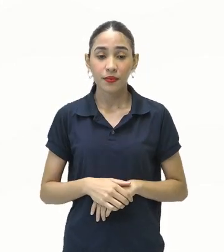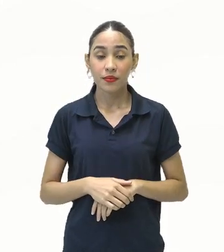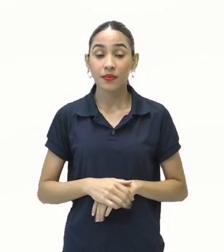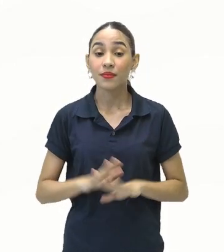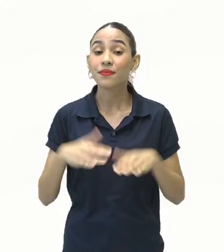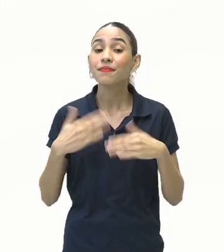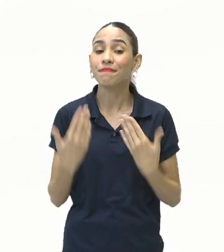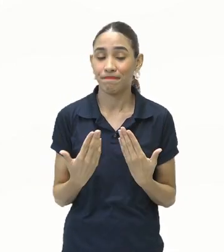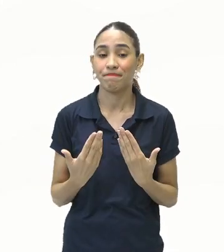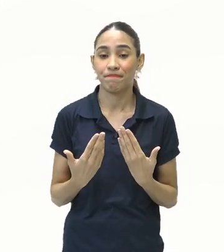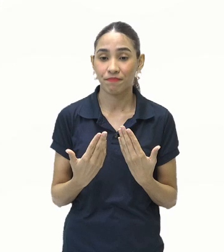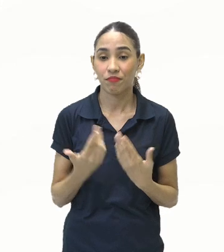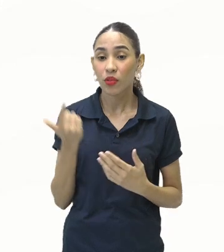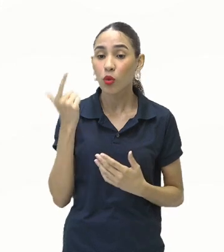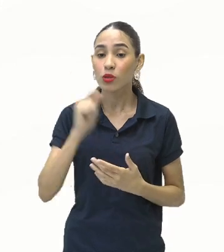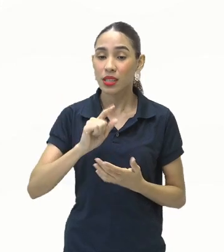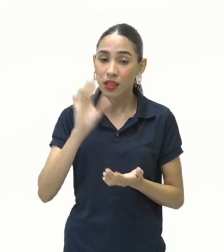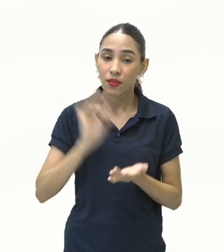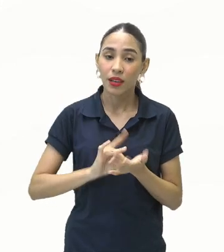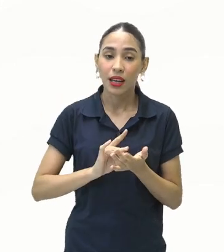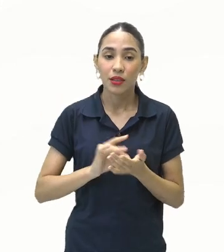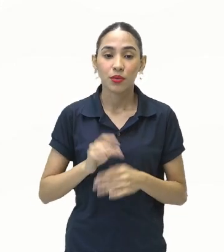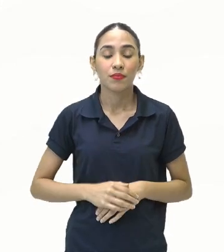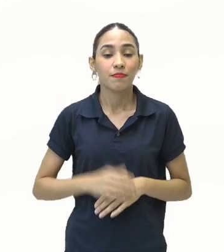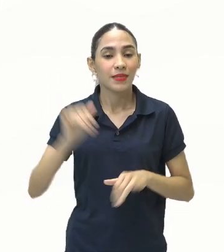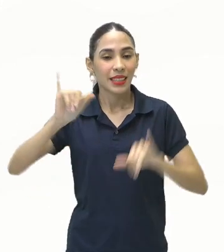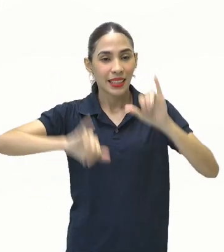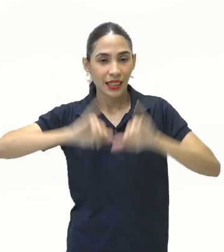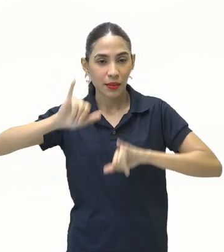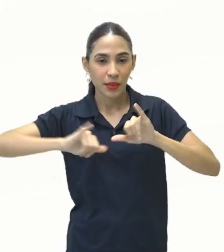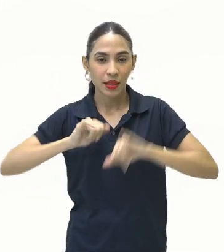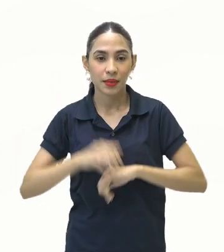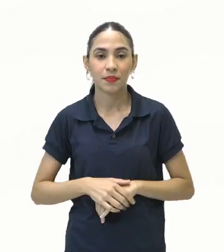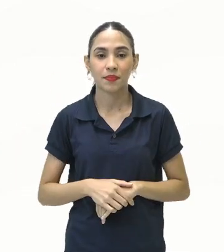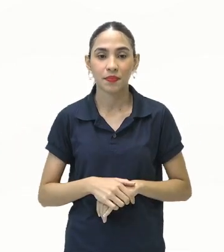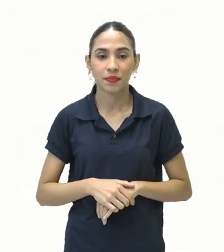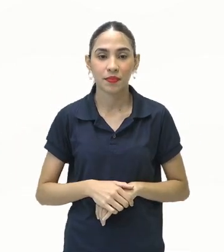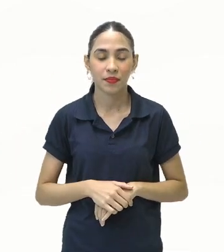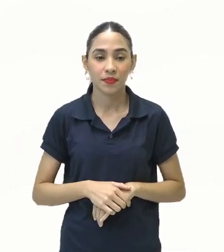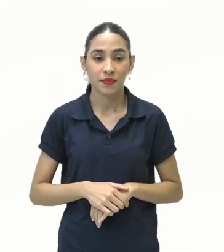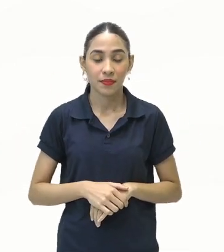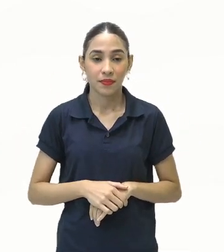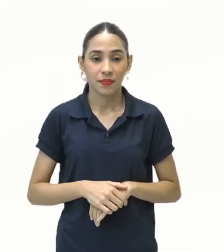Então, olha o quanto que a gente consegue ver com a química, né?